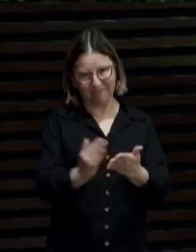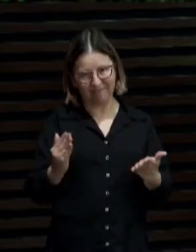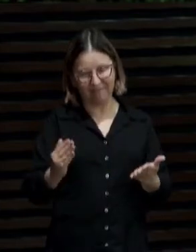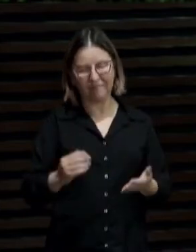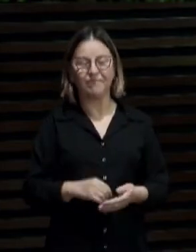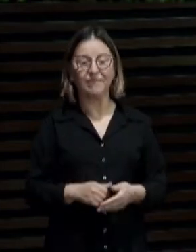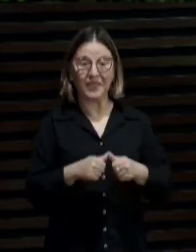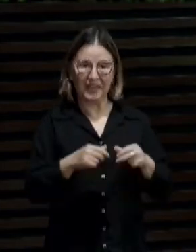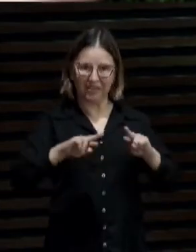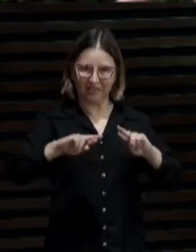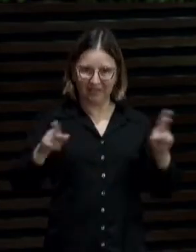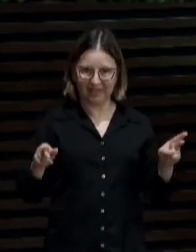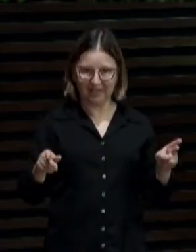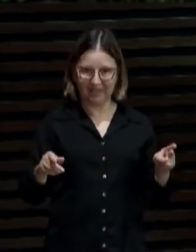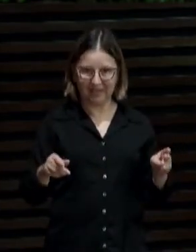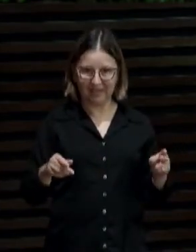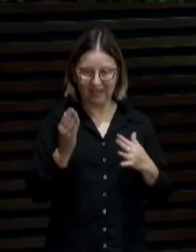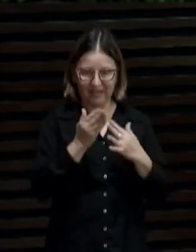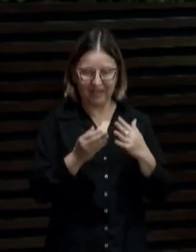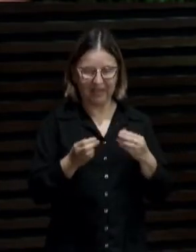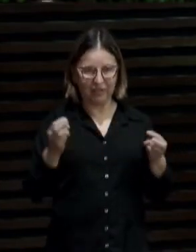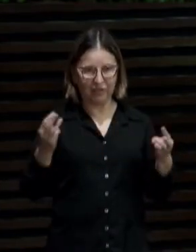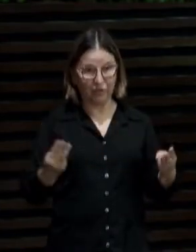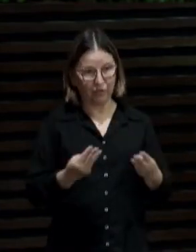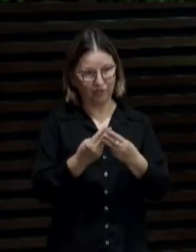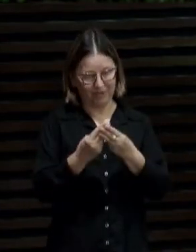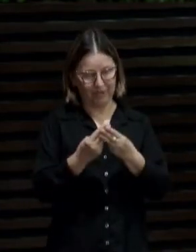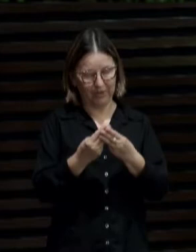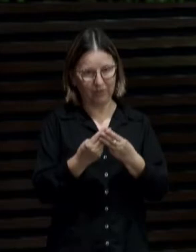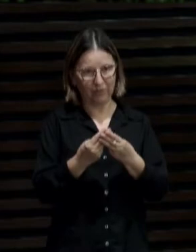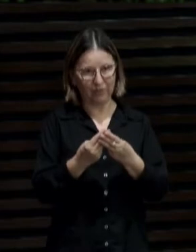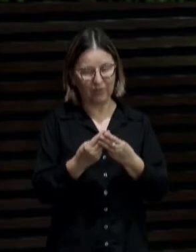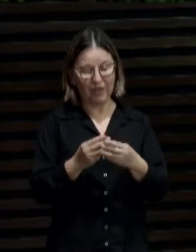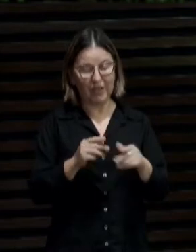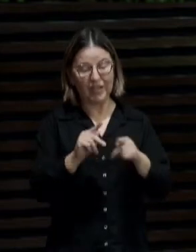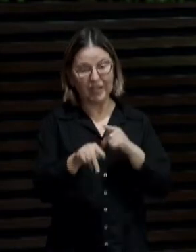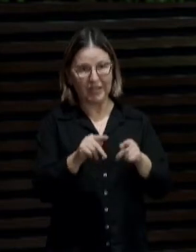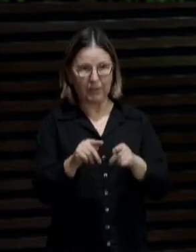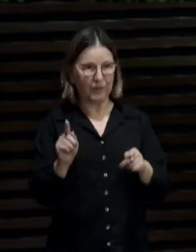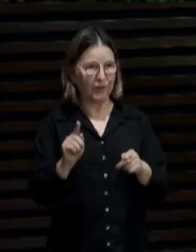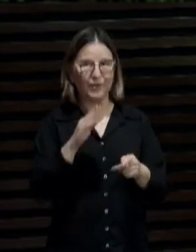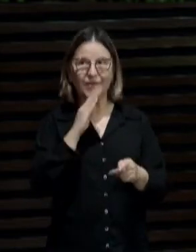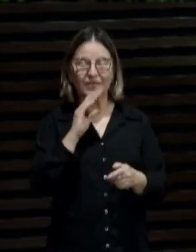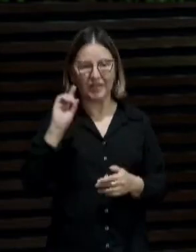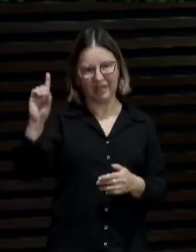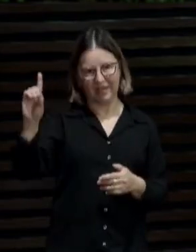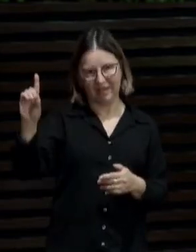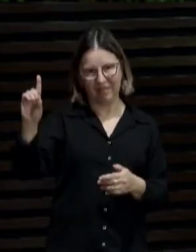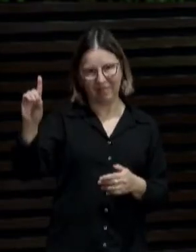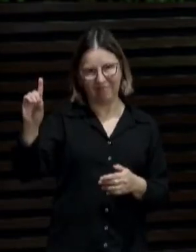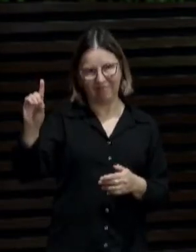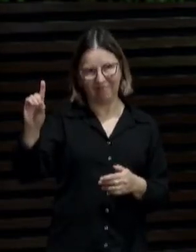Essa diferença entre os judeus e os cristãos, aliás, entre os judeus e os gentios, ambos cristãos, criou uma